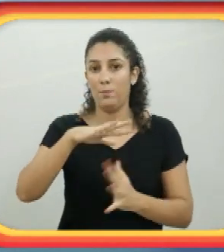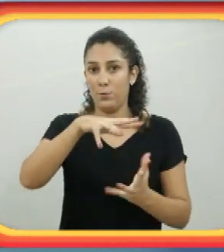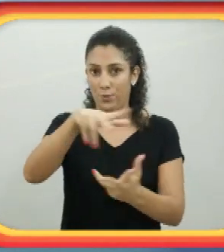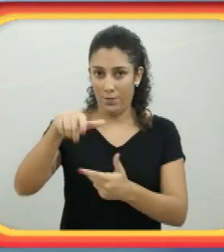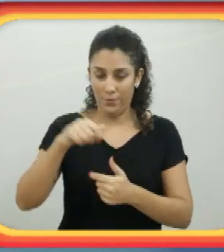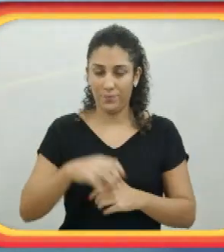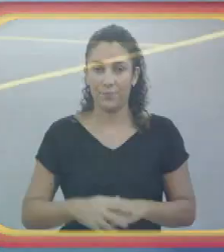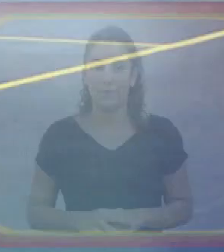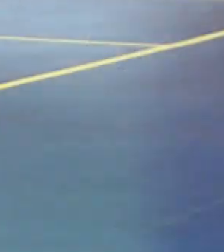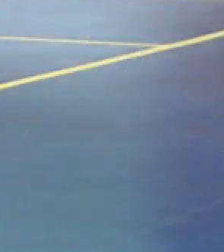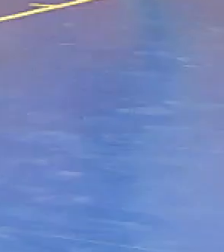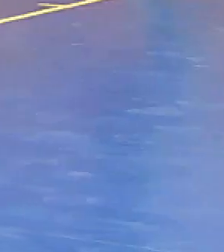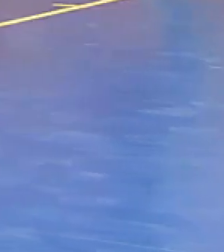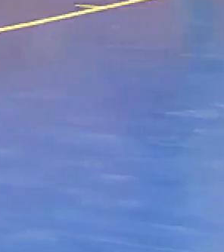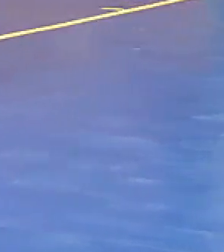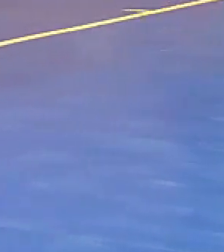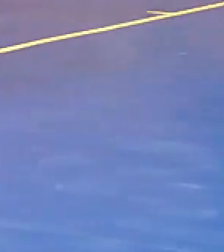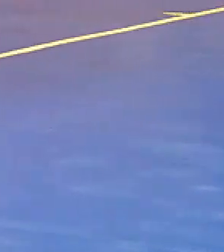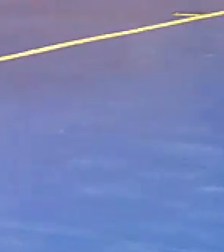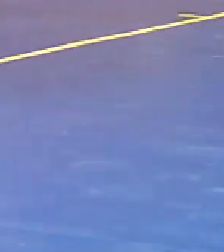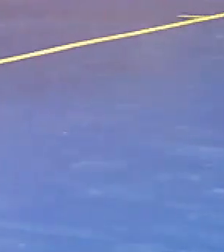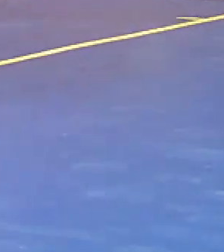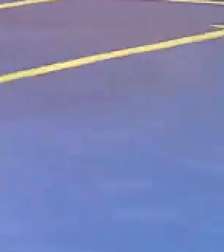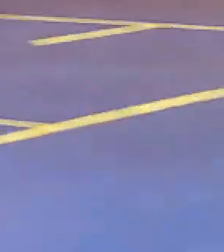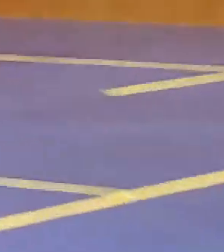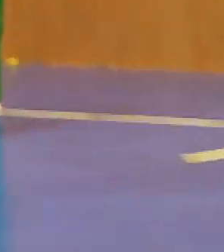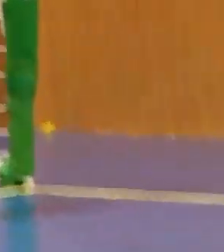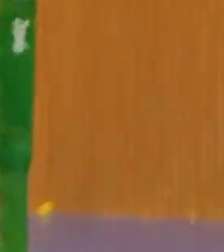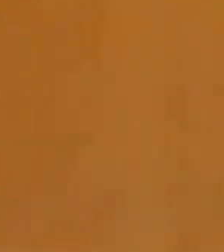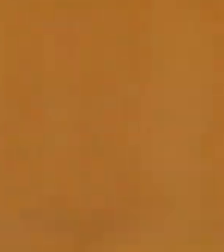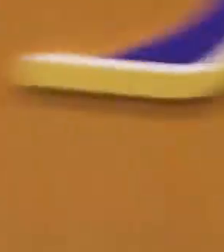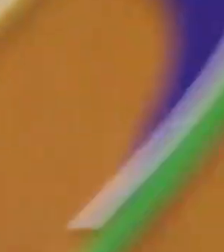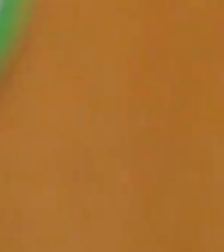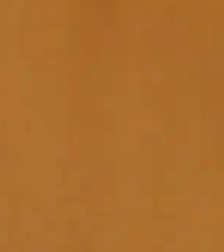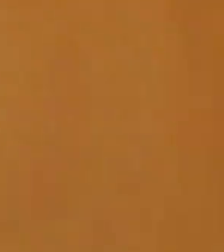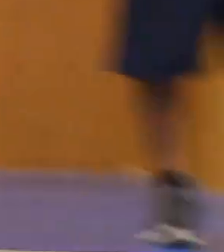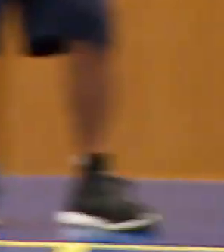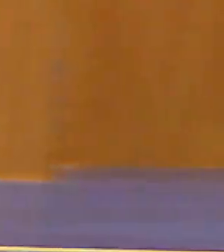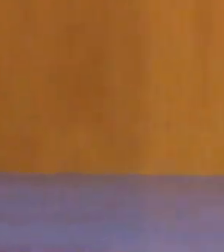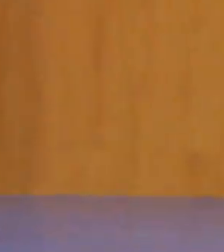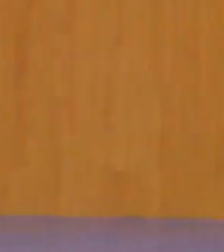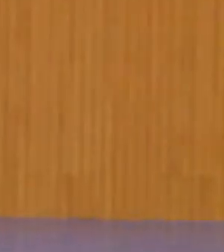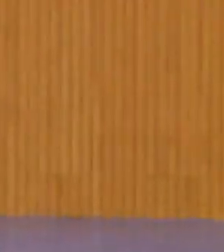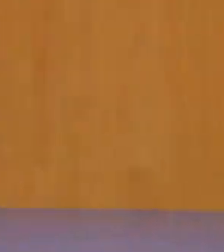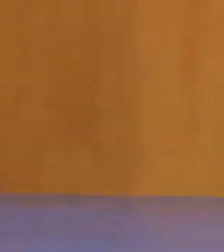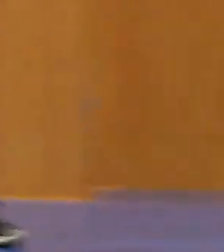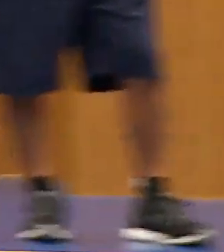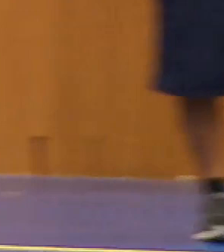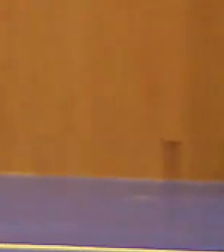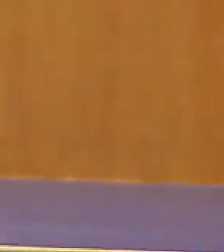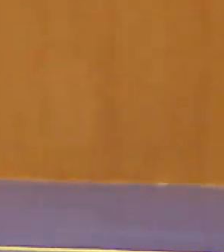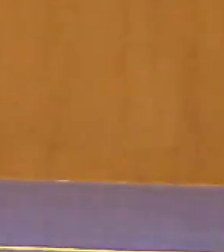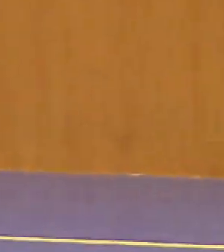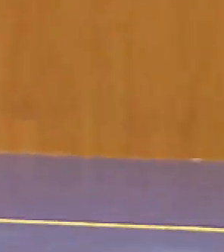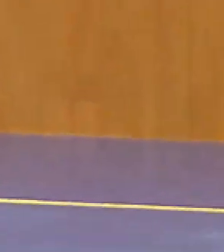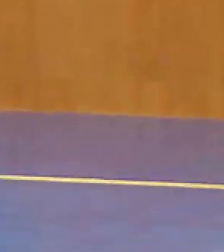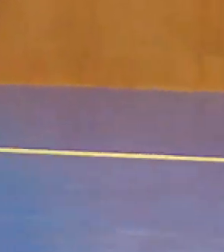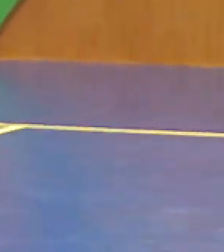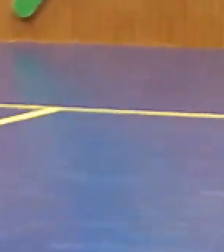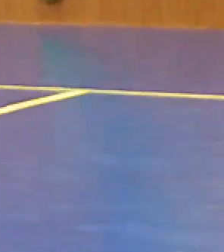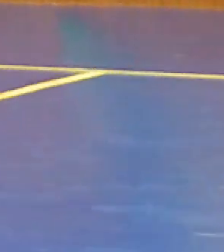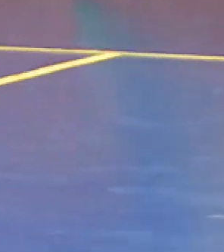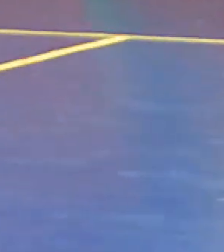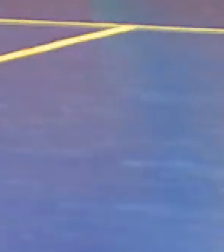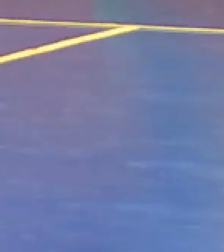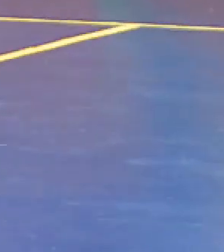alto nível do goalball e no topo também do ranking mundial. Leomon arremessa a bola, anda para trás, apoia os joelhos e as